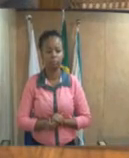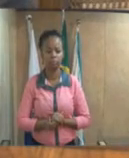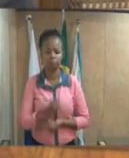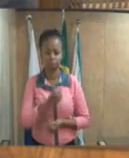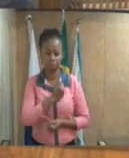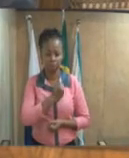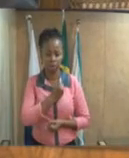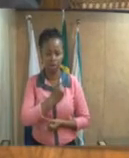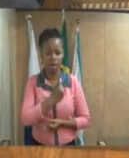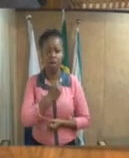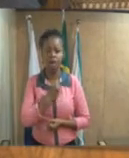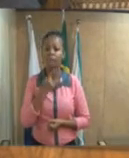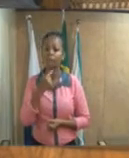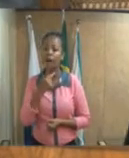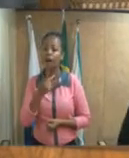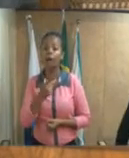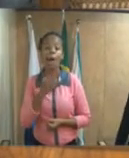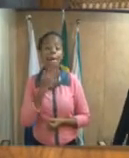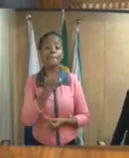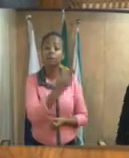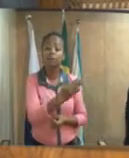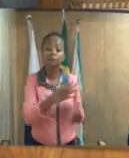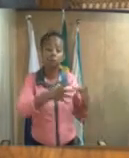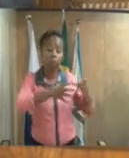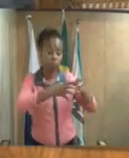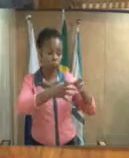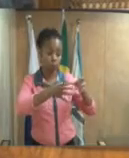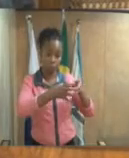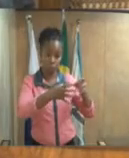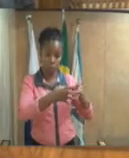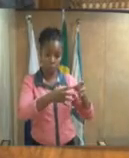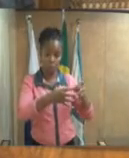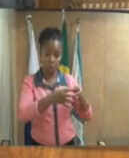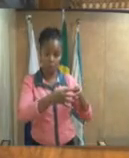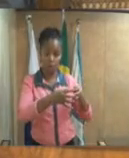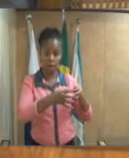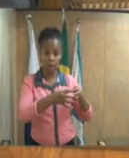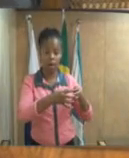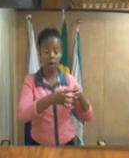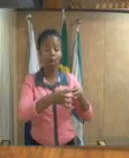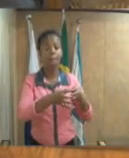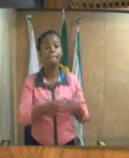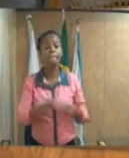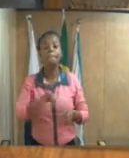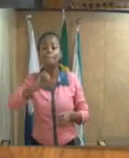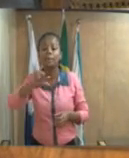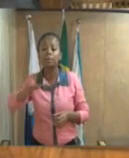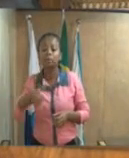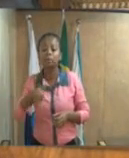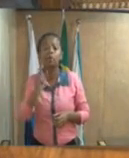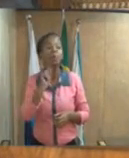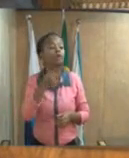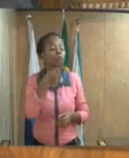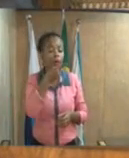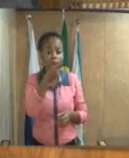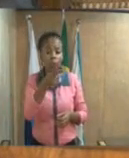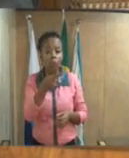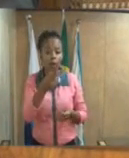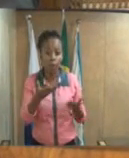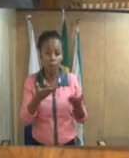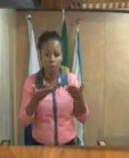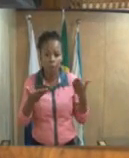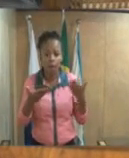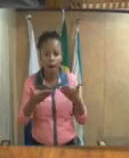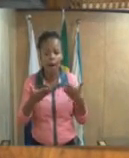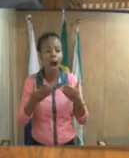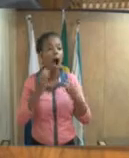Está na comissão e aproveitar o gancho de Vossa Excelência, vai ser